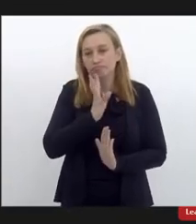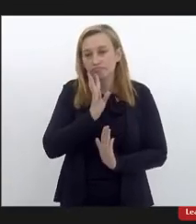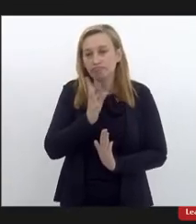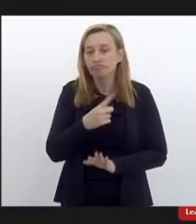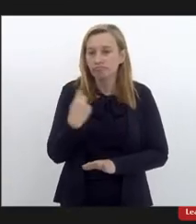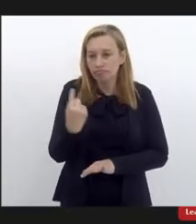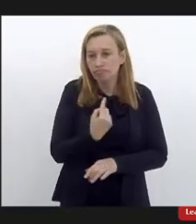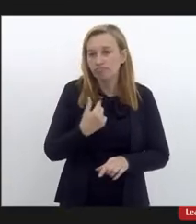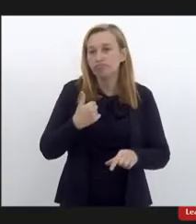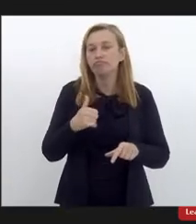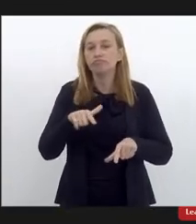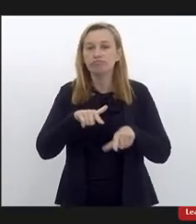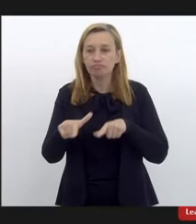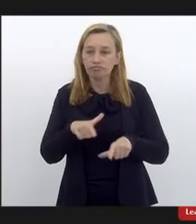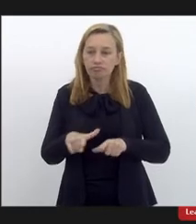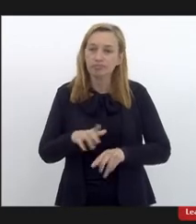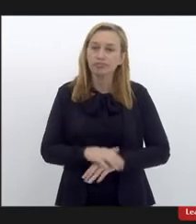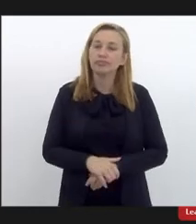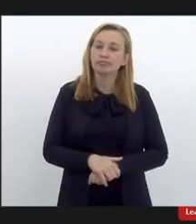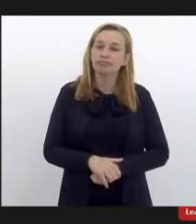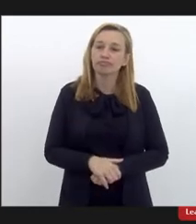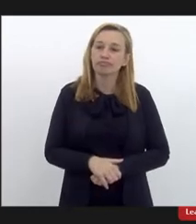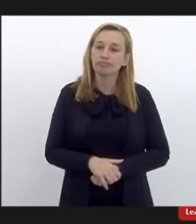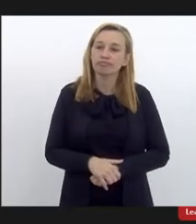da nosso caráter docente,